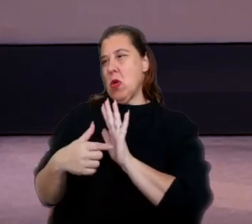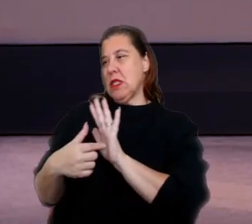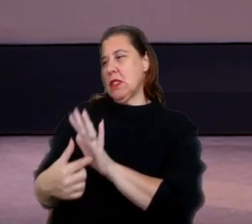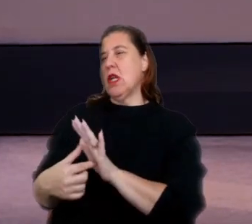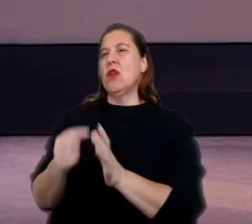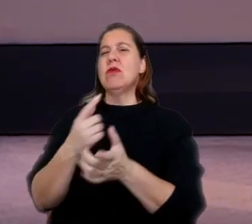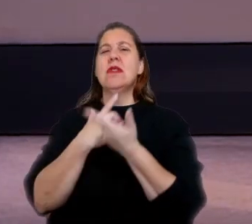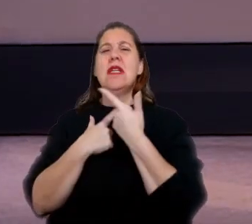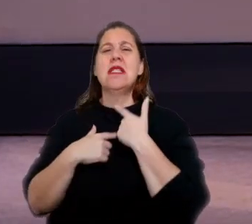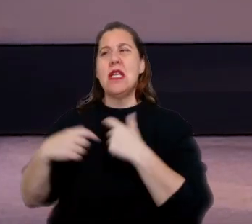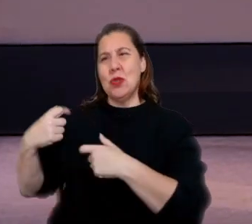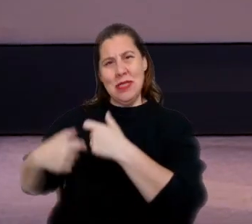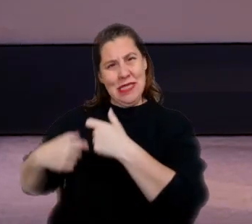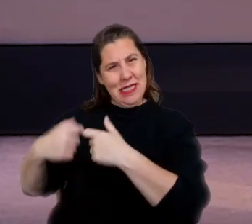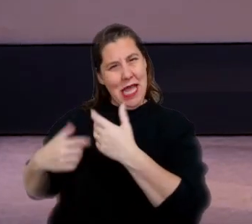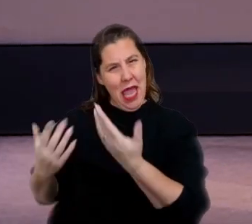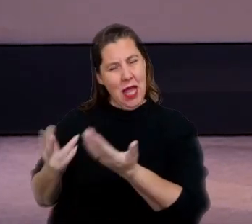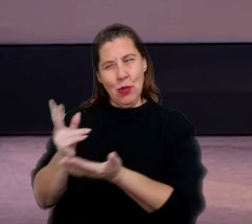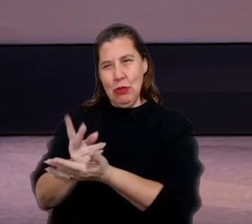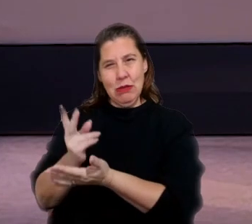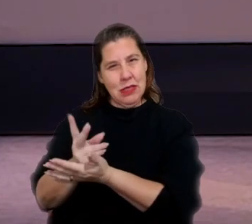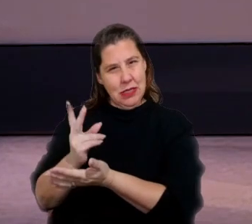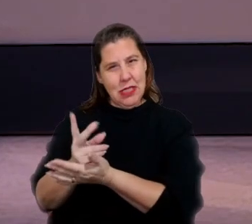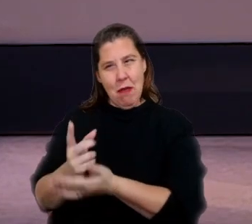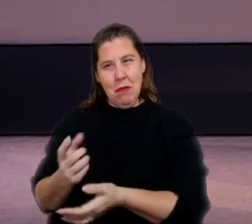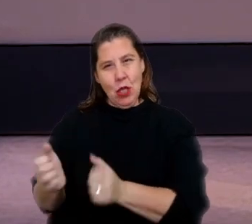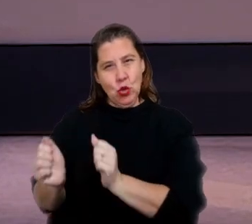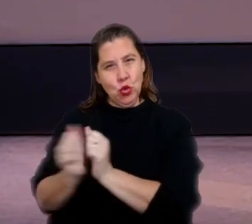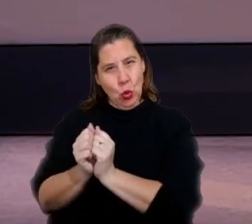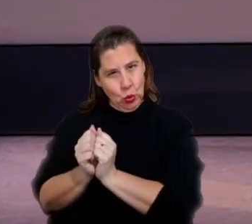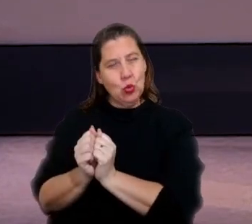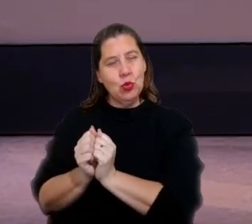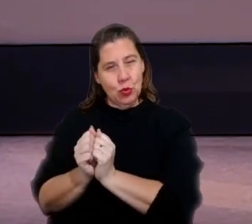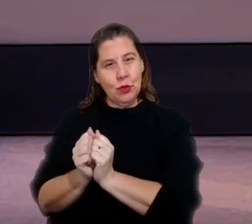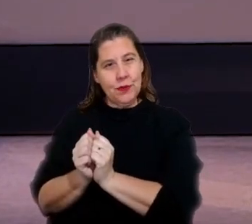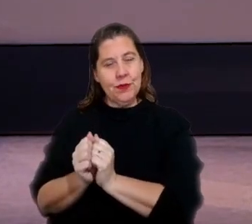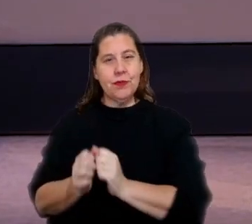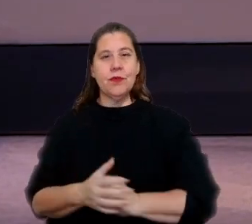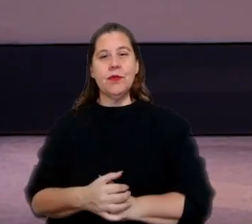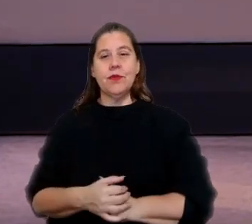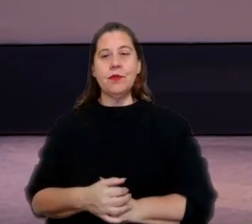né, o sexual, né, que desde sempre está presente